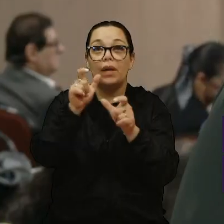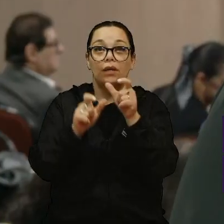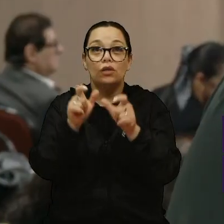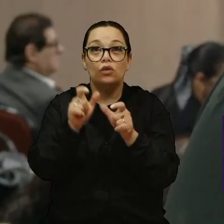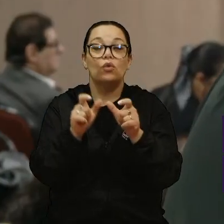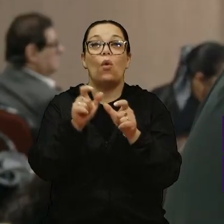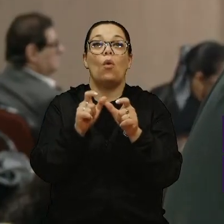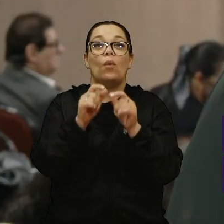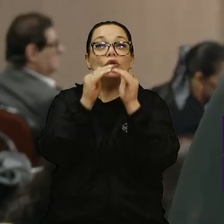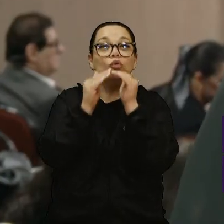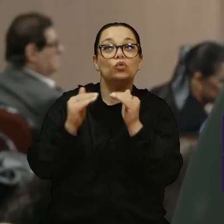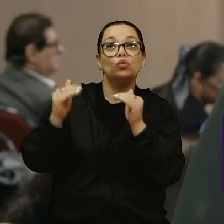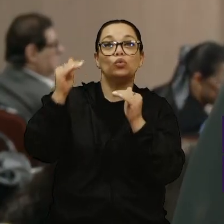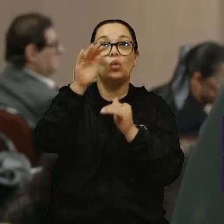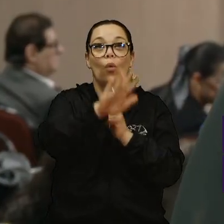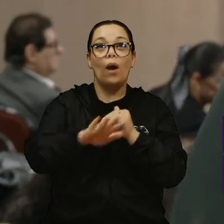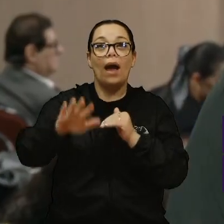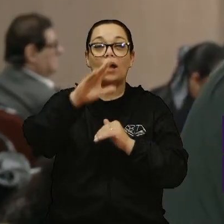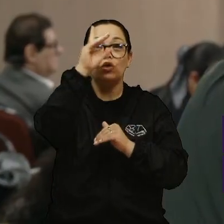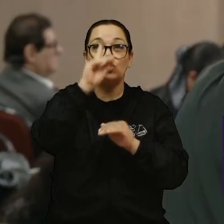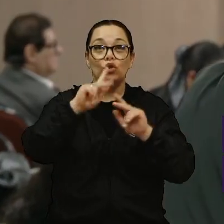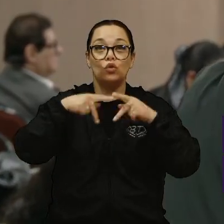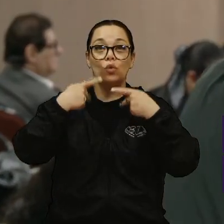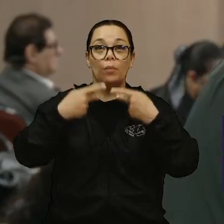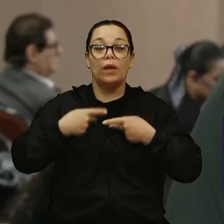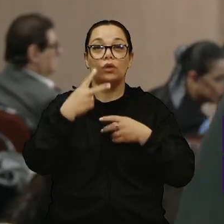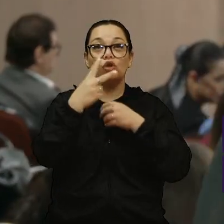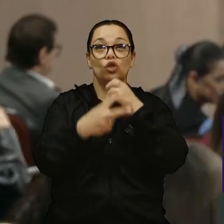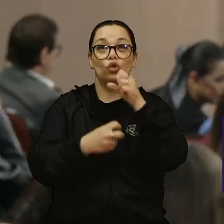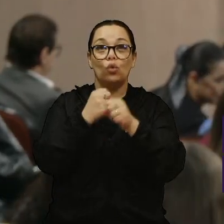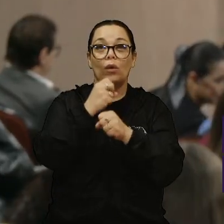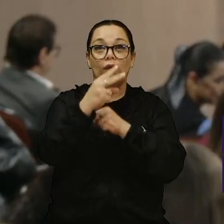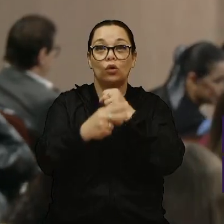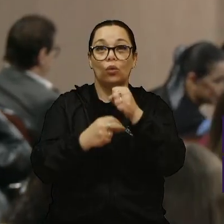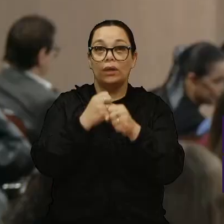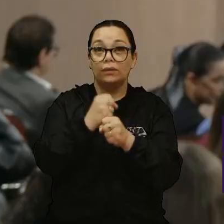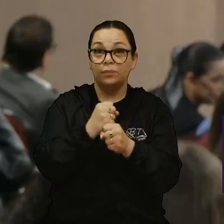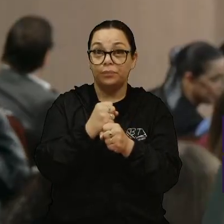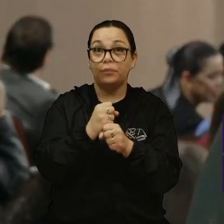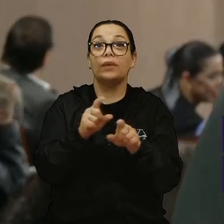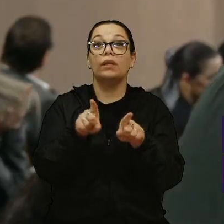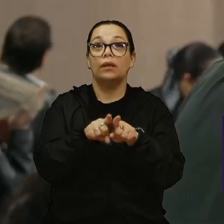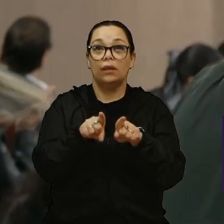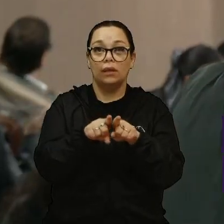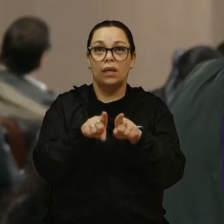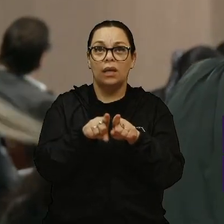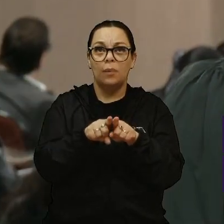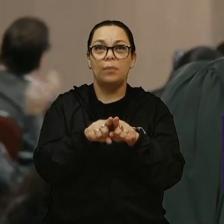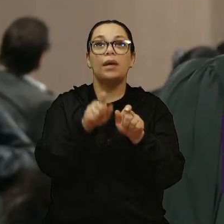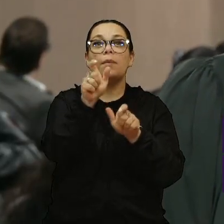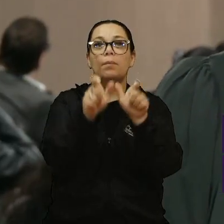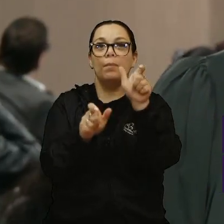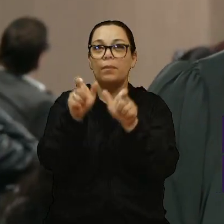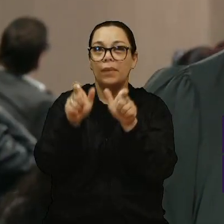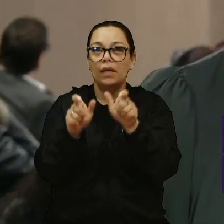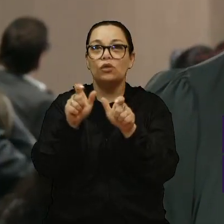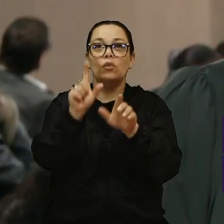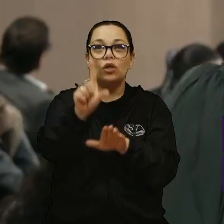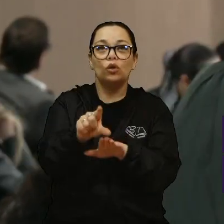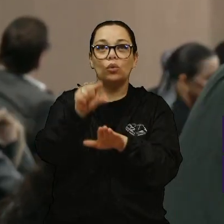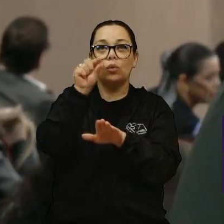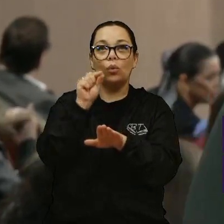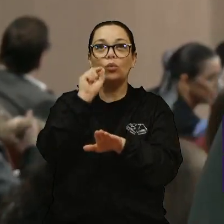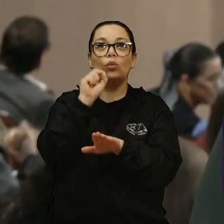se sobressaem na área dos direitos humanos de 2 em 2 anos. Então, ela é também a pessoa, enfim, foi eleita